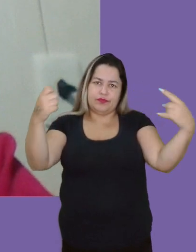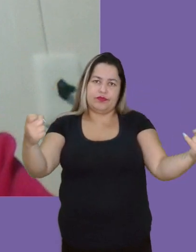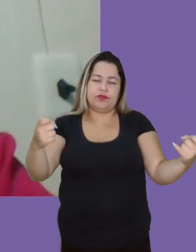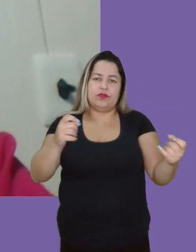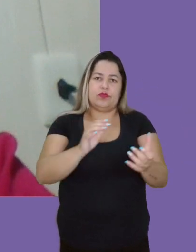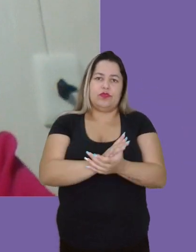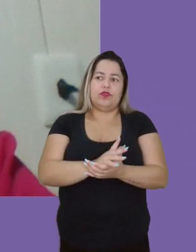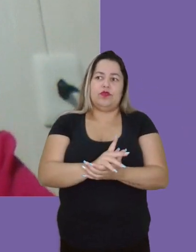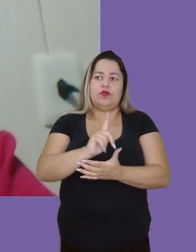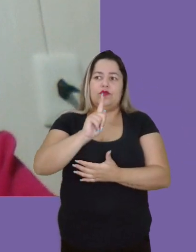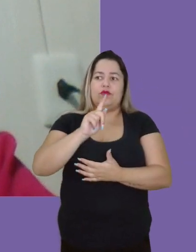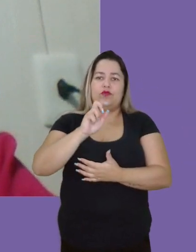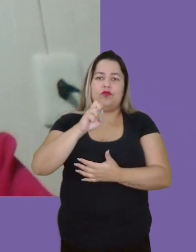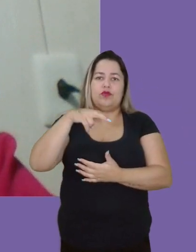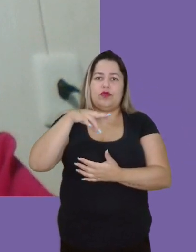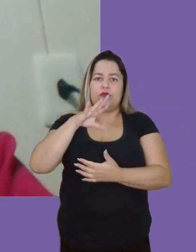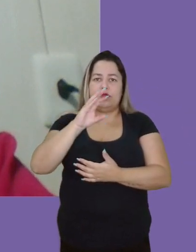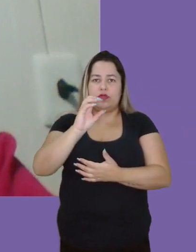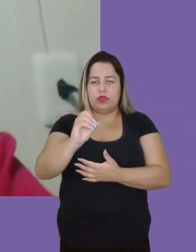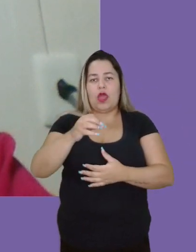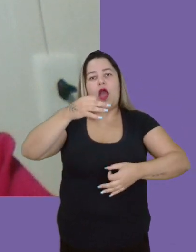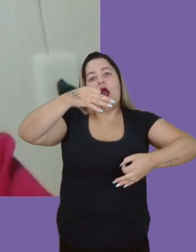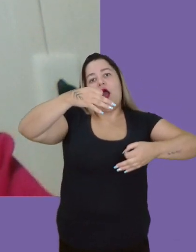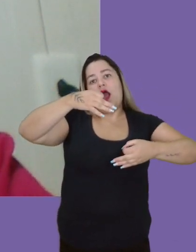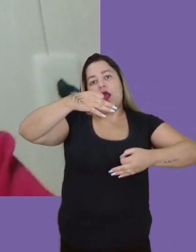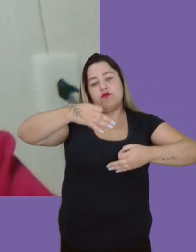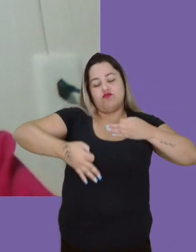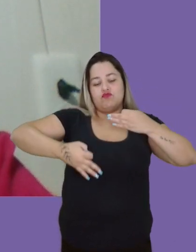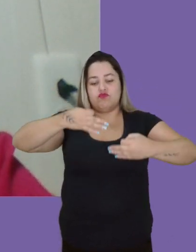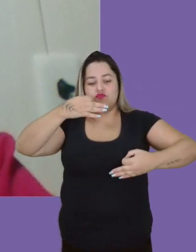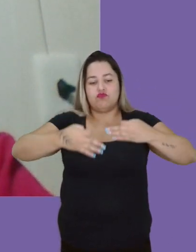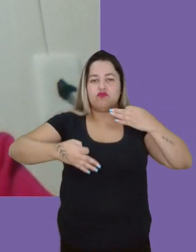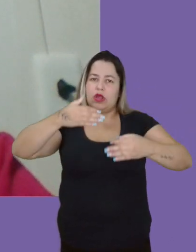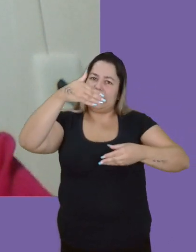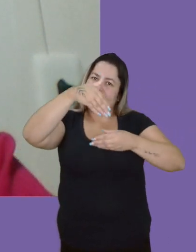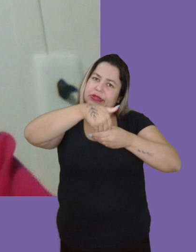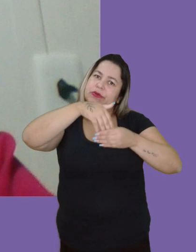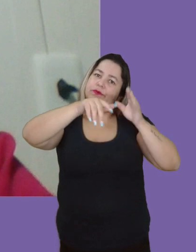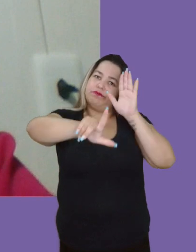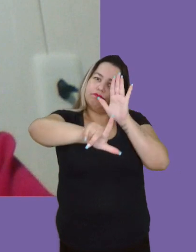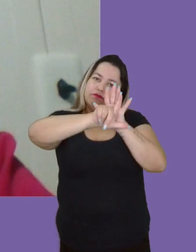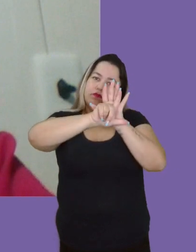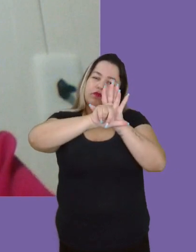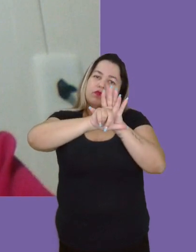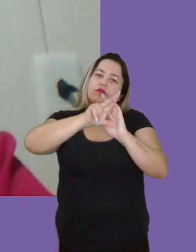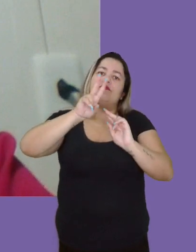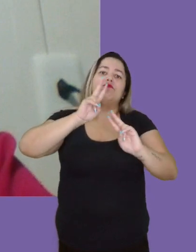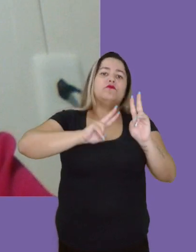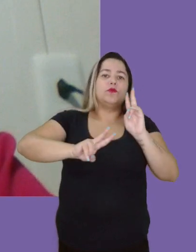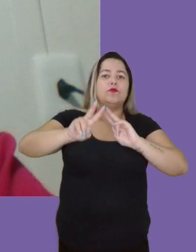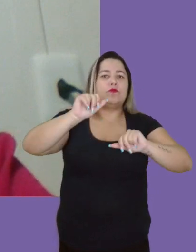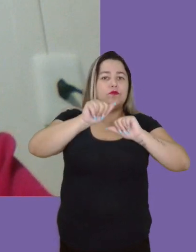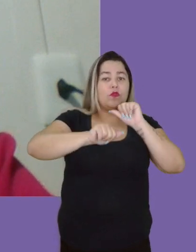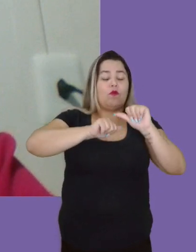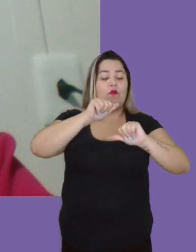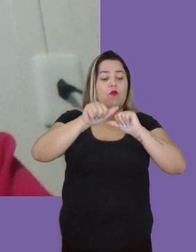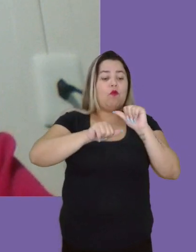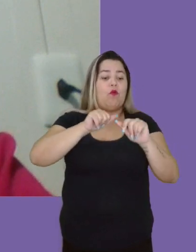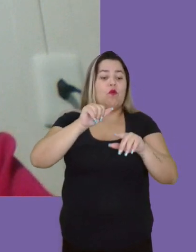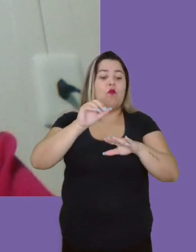de gênero, é diretamente na Justiça Eleitoral, já que é uma lei que veio para modificar o Código Eleitoral,